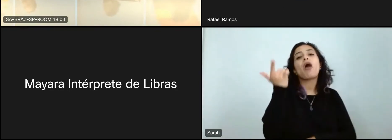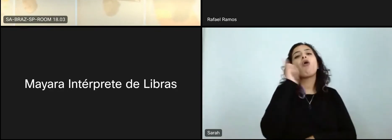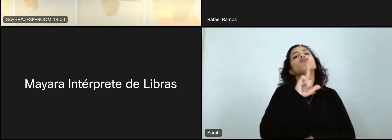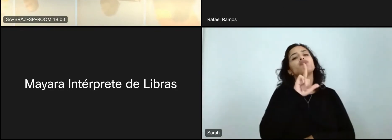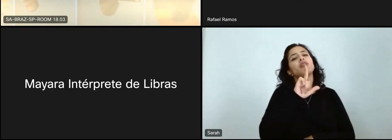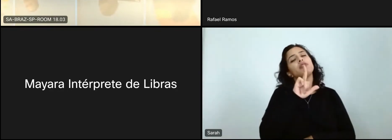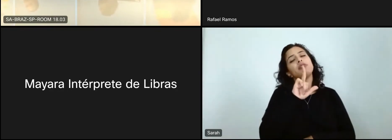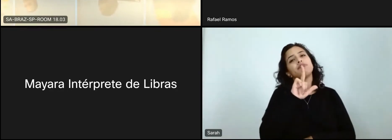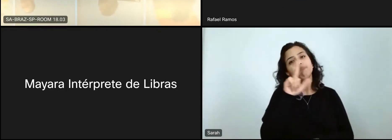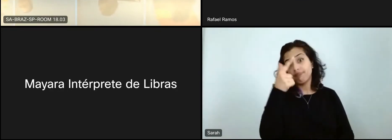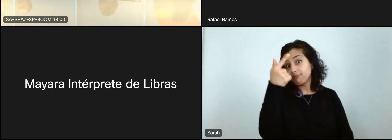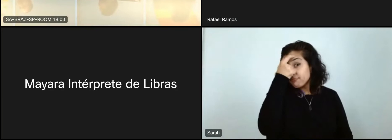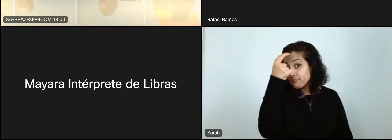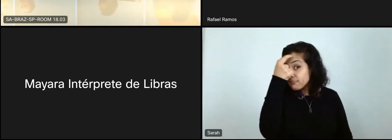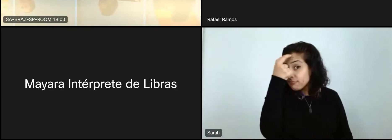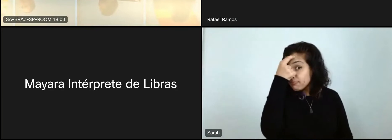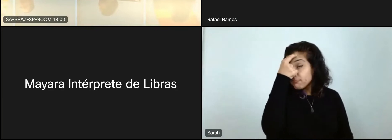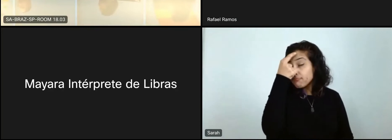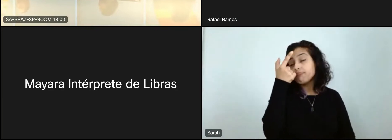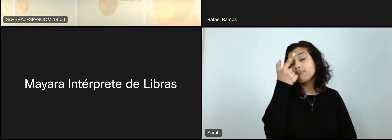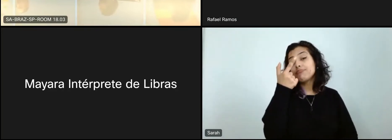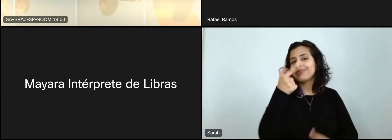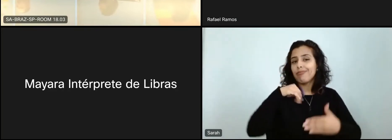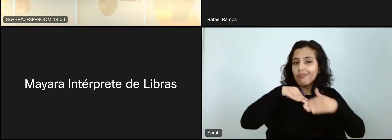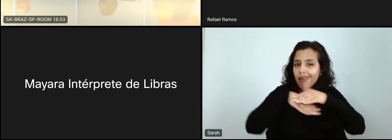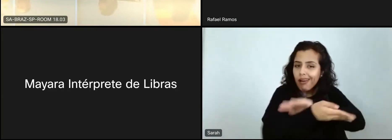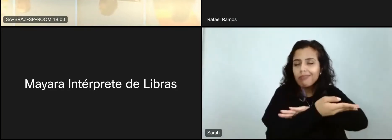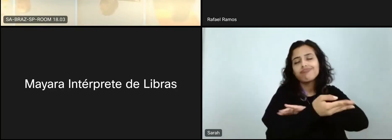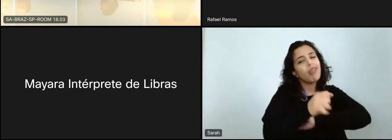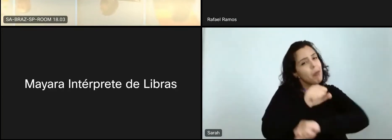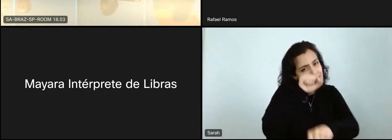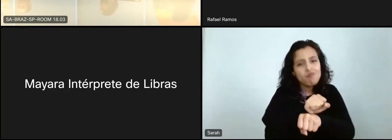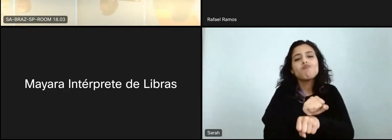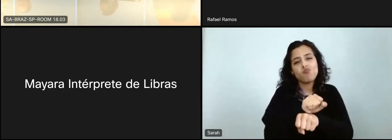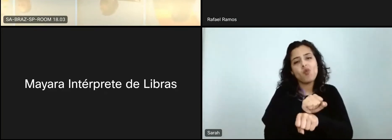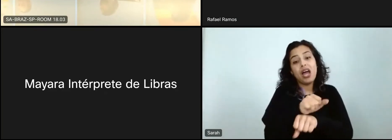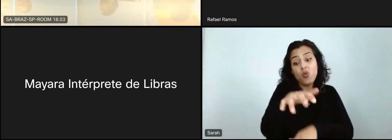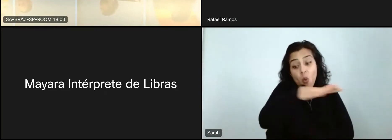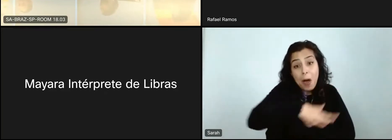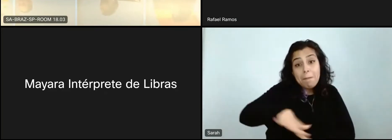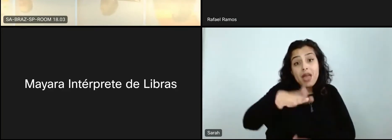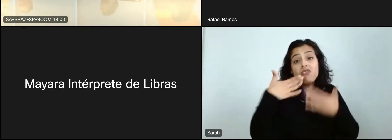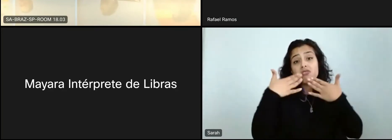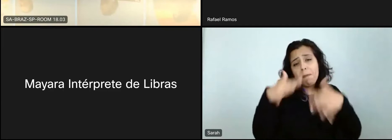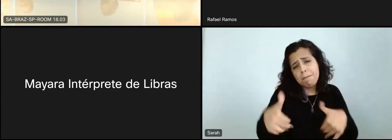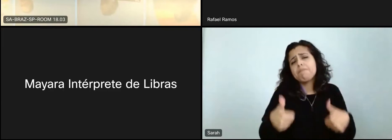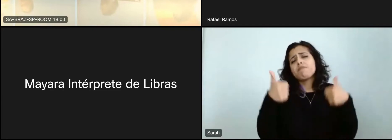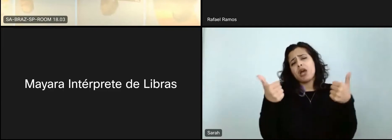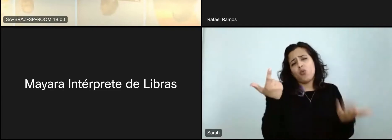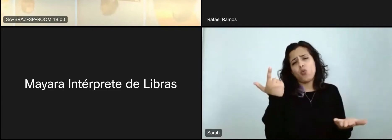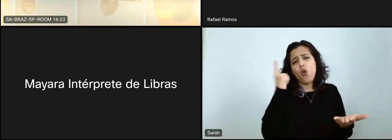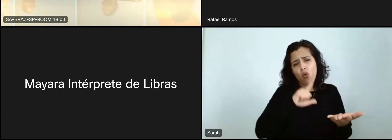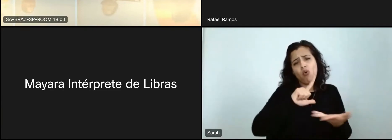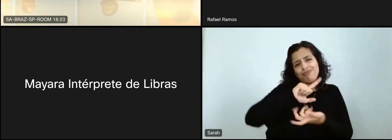viés consciente e para que esse hábito de um ambiente mais saudável seja instaurado. Certo. Muito obrigado, Fabio, pela aula.